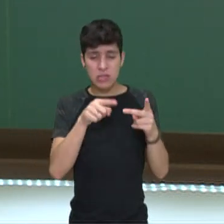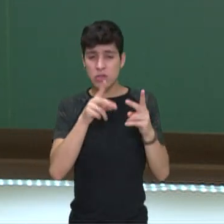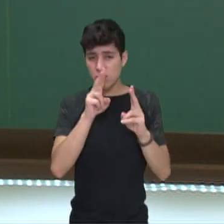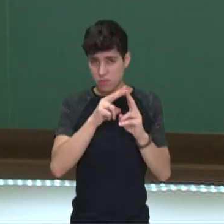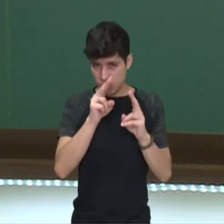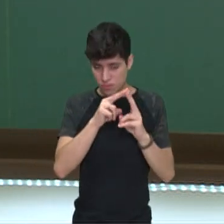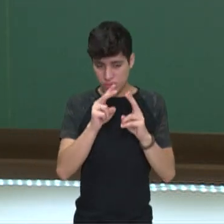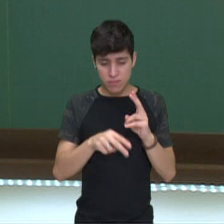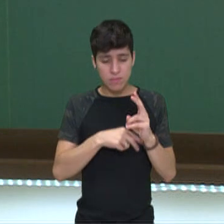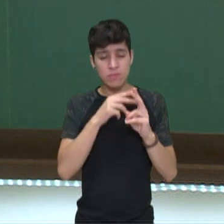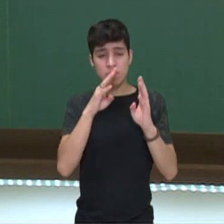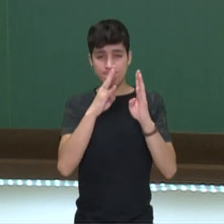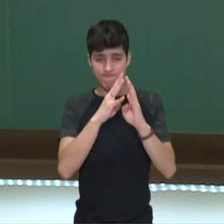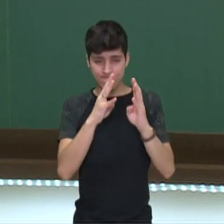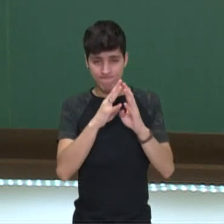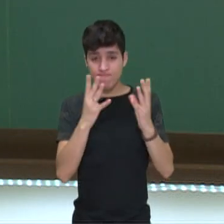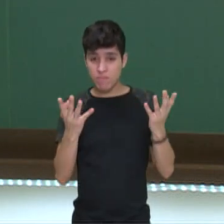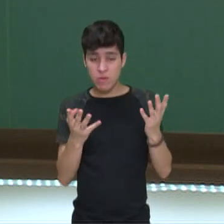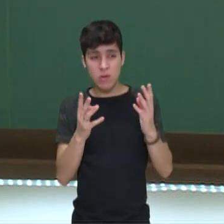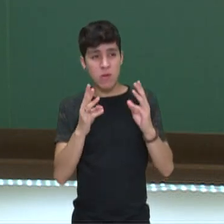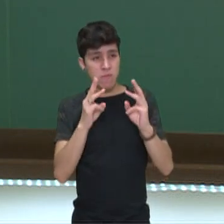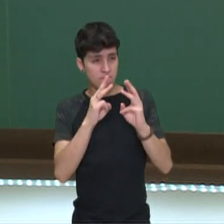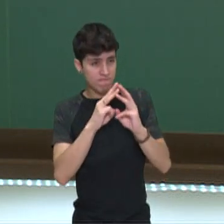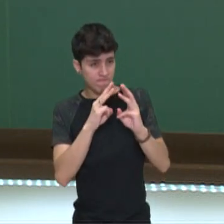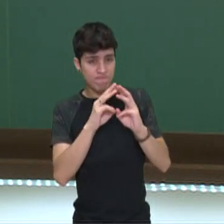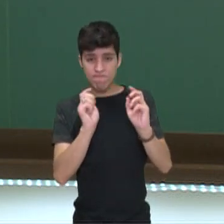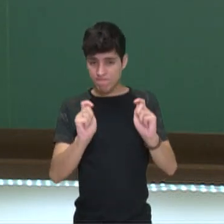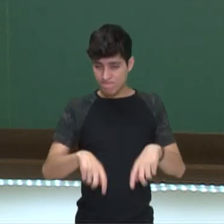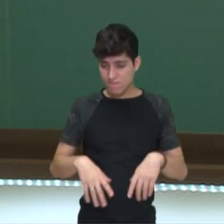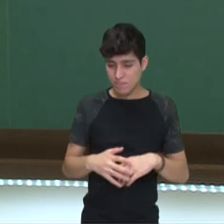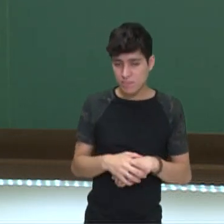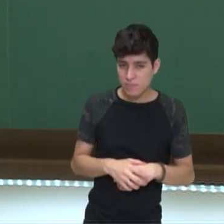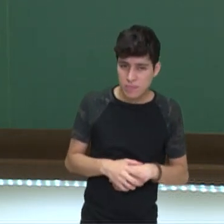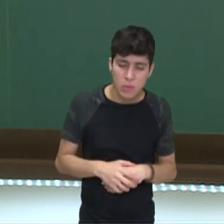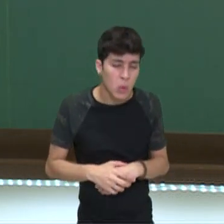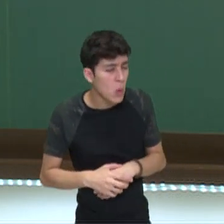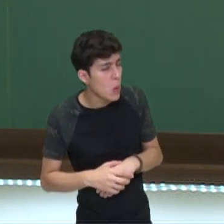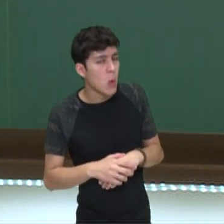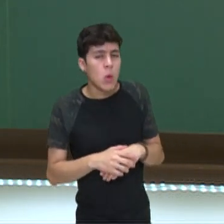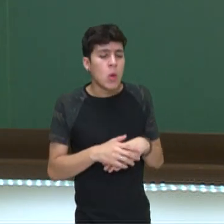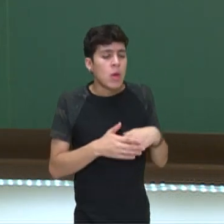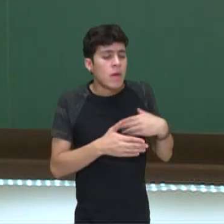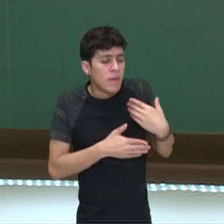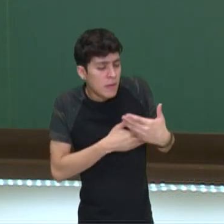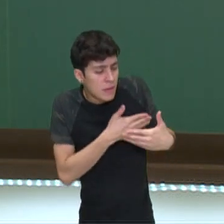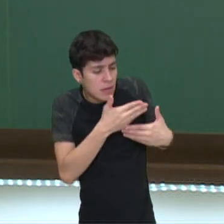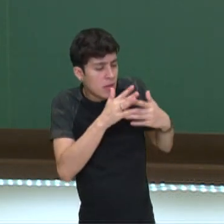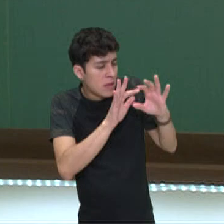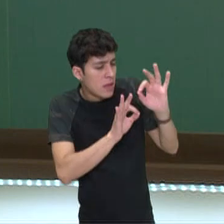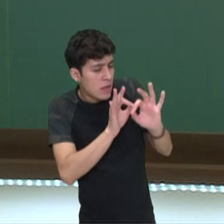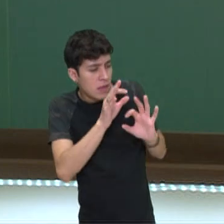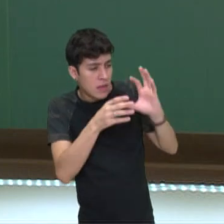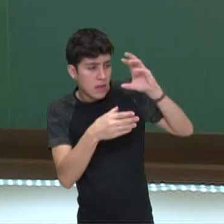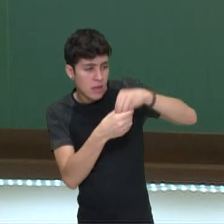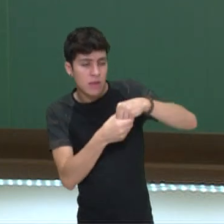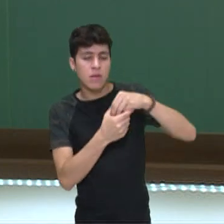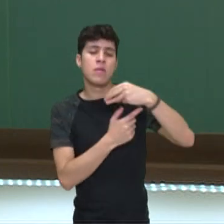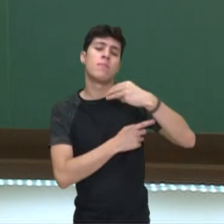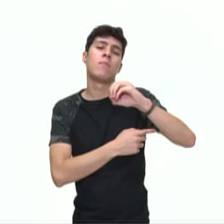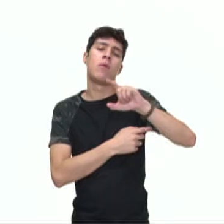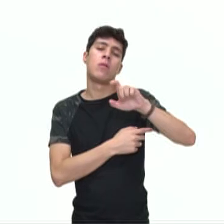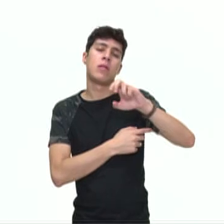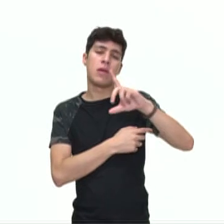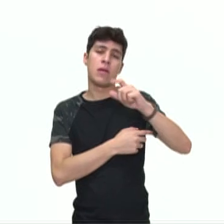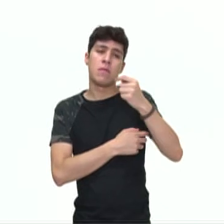dupla, duas duplas ou triplas, tá bom? Conforme ele vai se organizando dentro das moléculas, ele